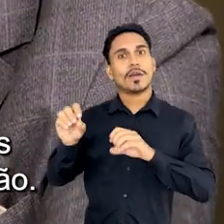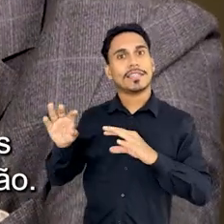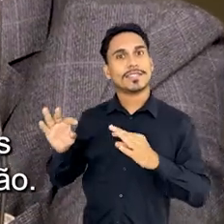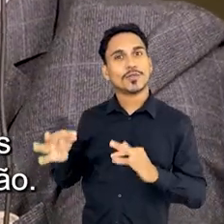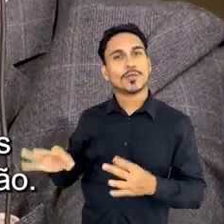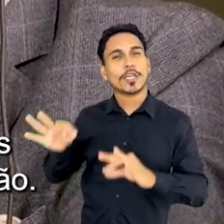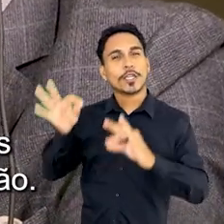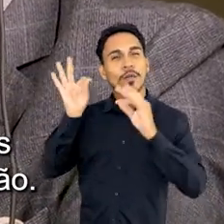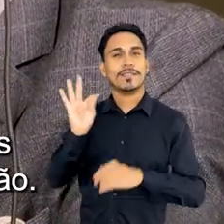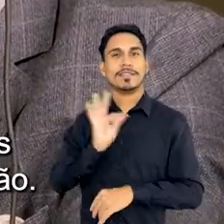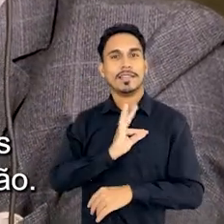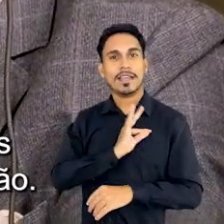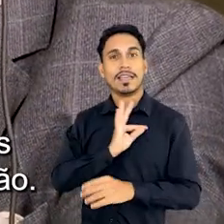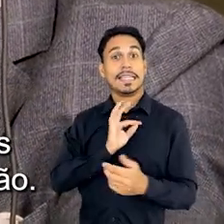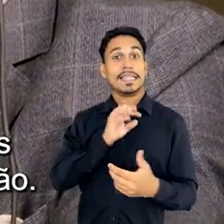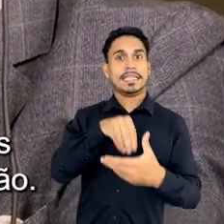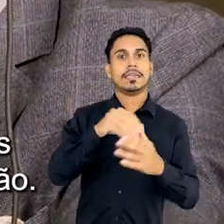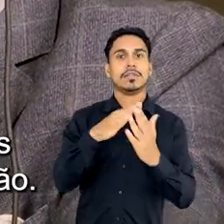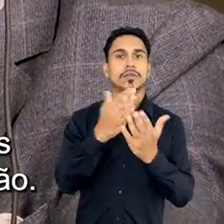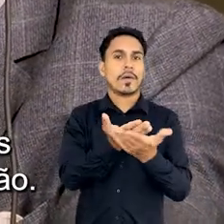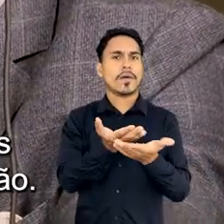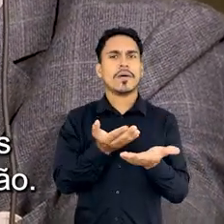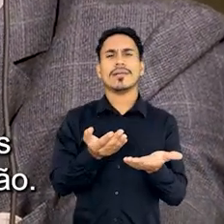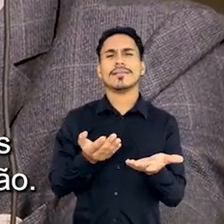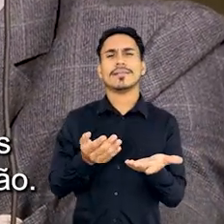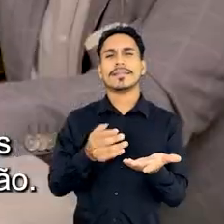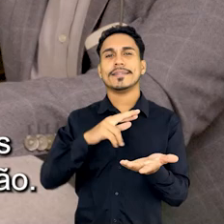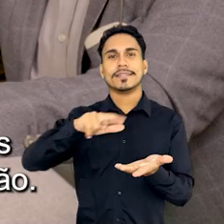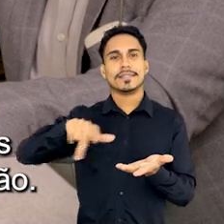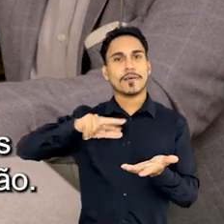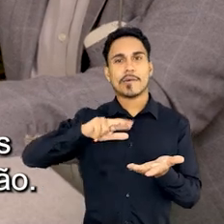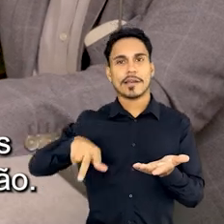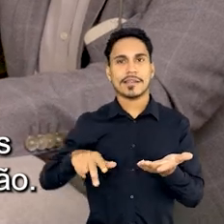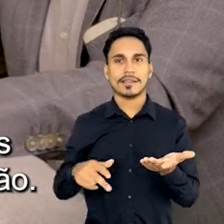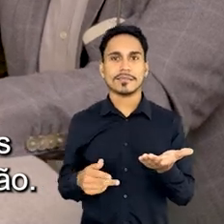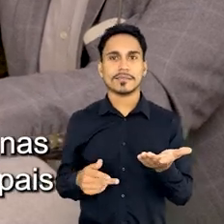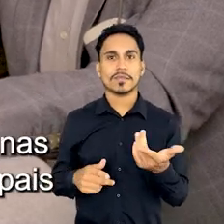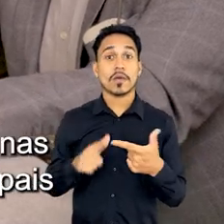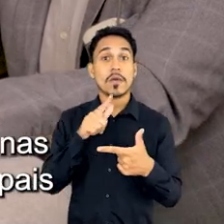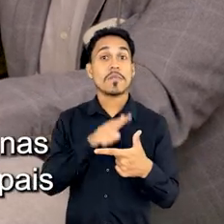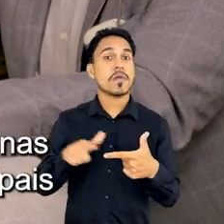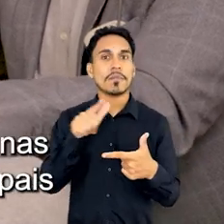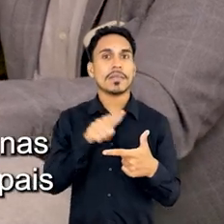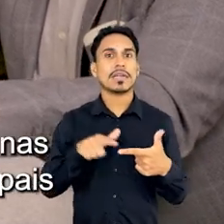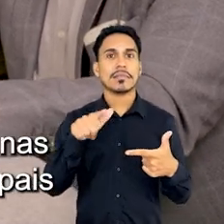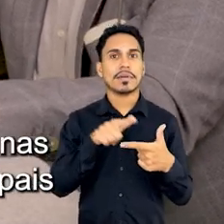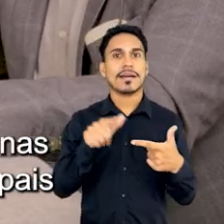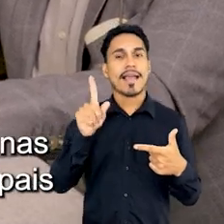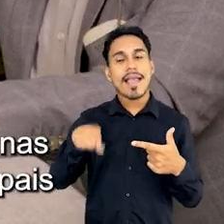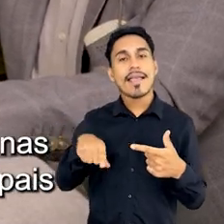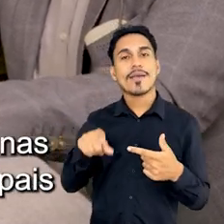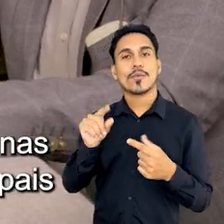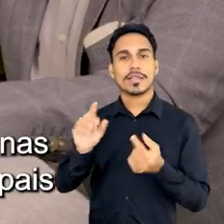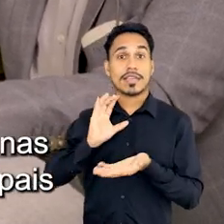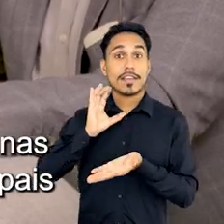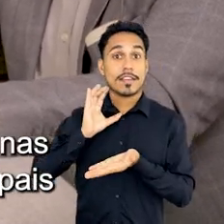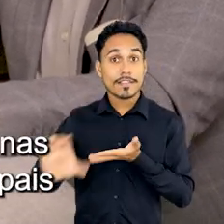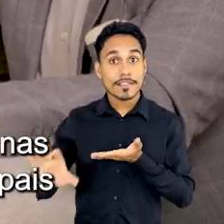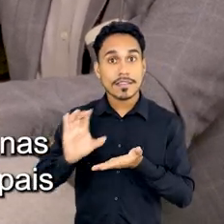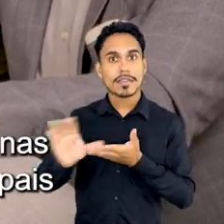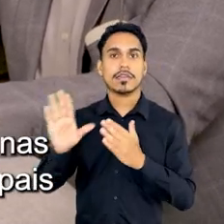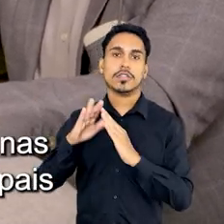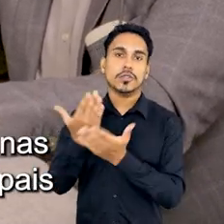chegar às escolas hoje para mim não é uma questão eh da formulação é uma questão da execução dos